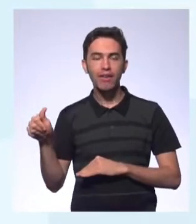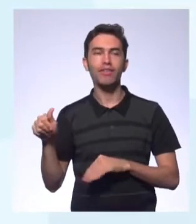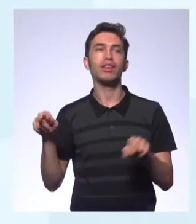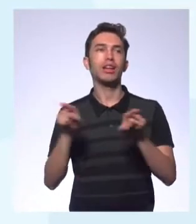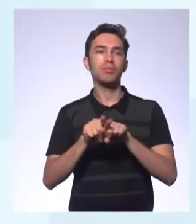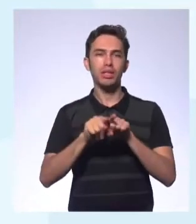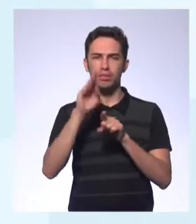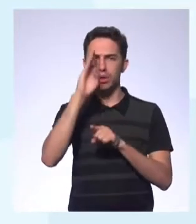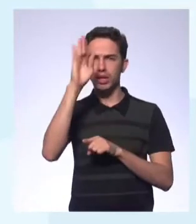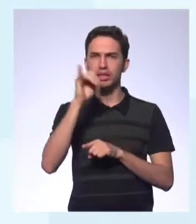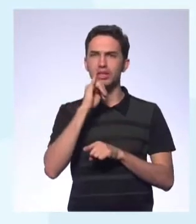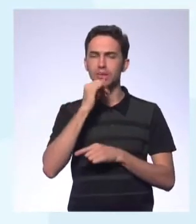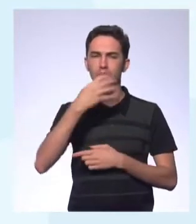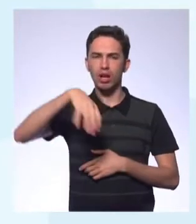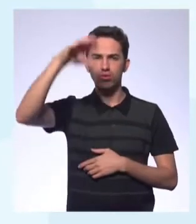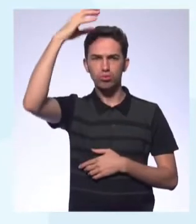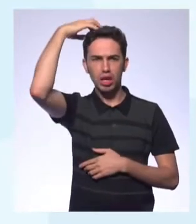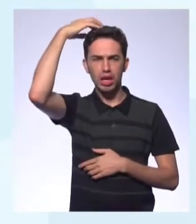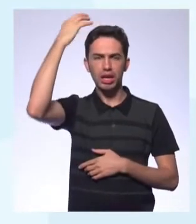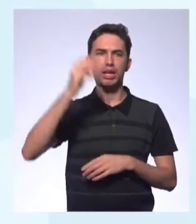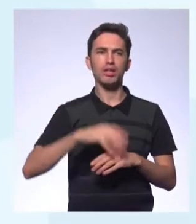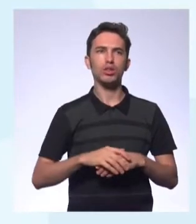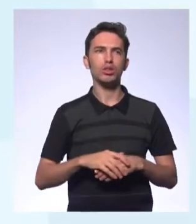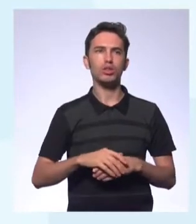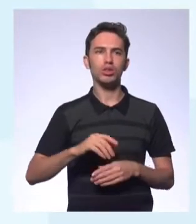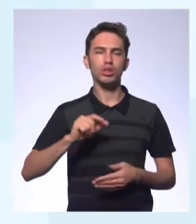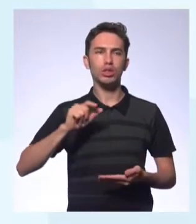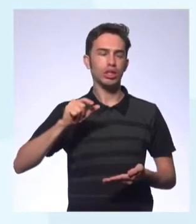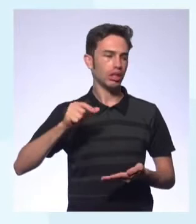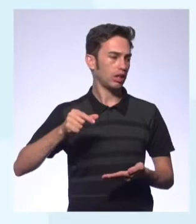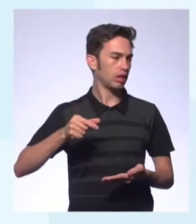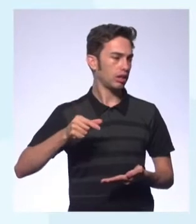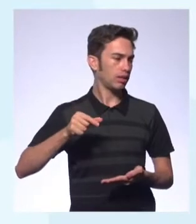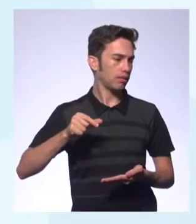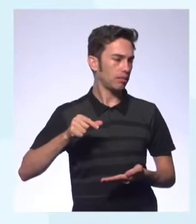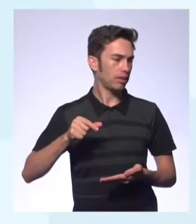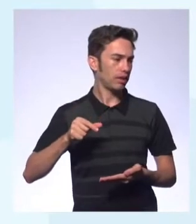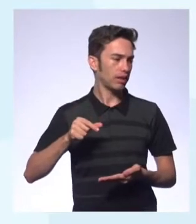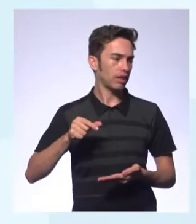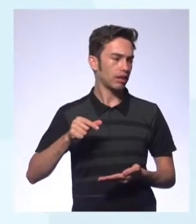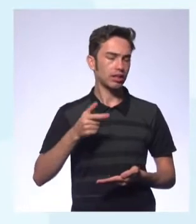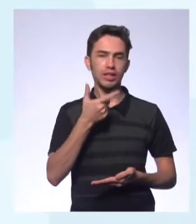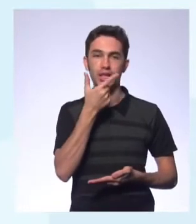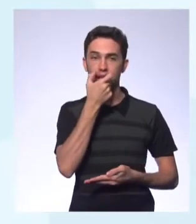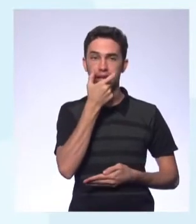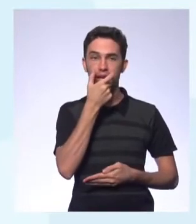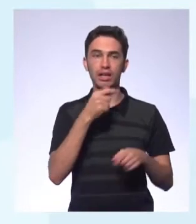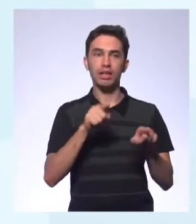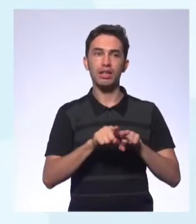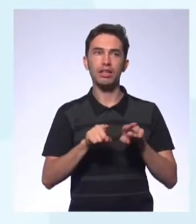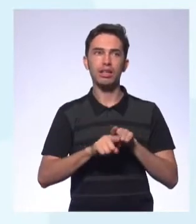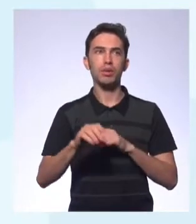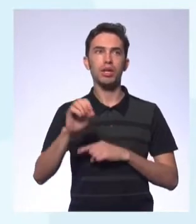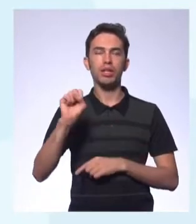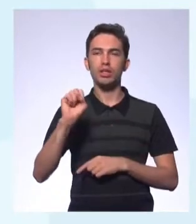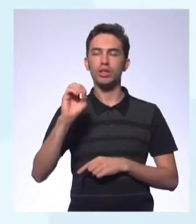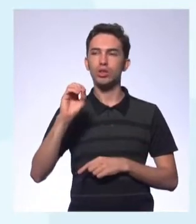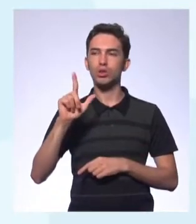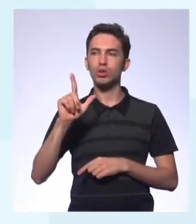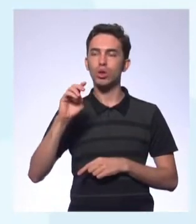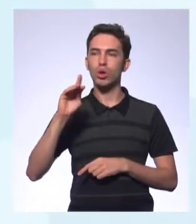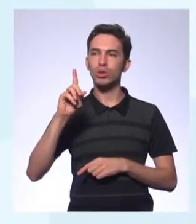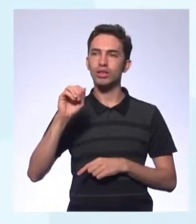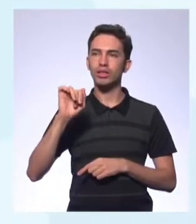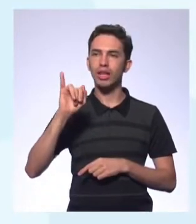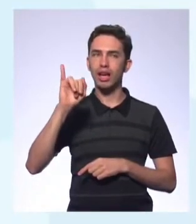crescimento dos reinos de Gana, de Songhai, e a invasão árabe que se deu ao norte da África a